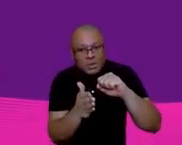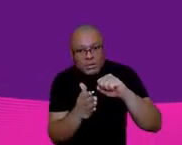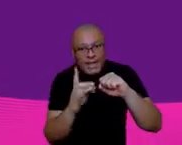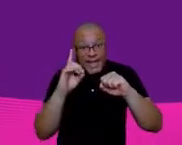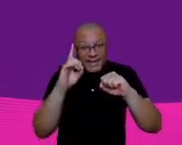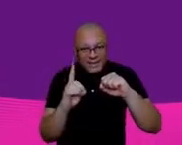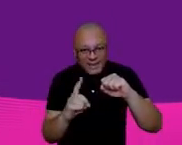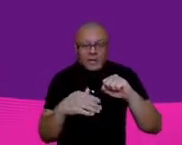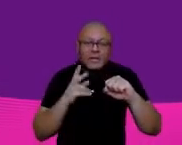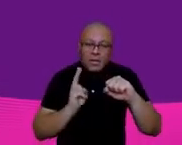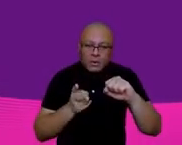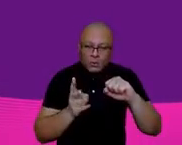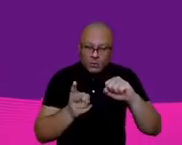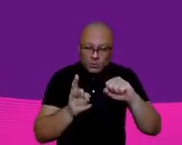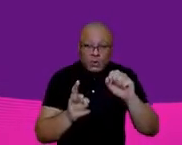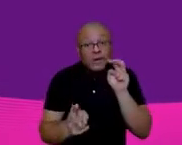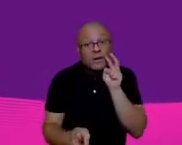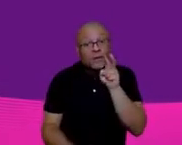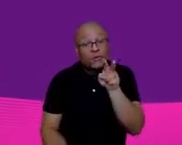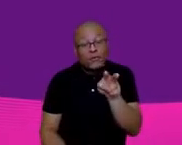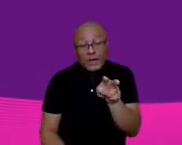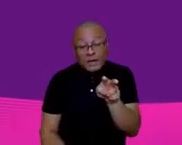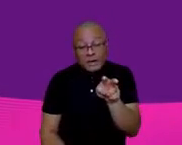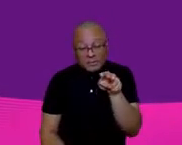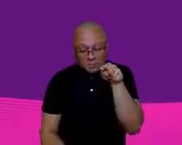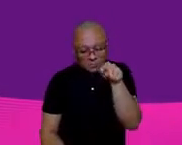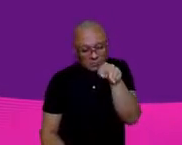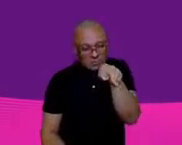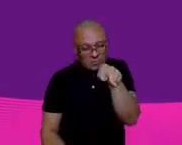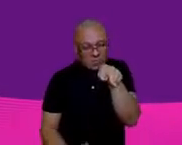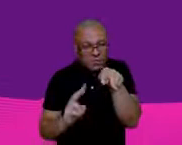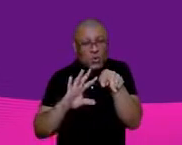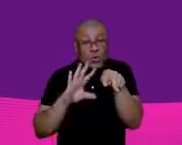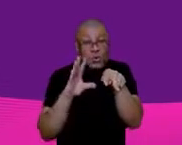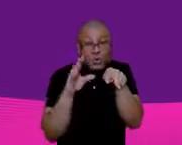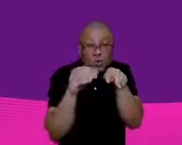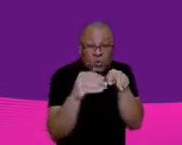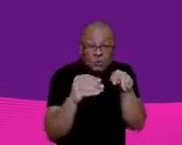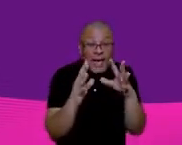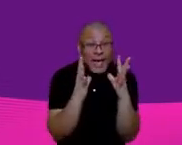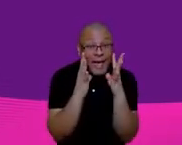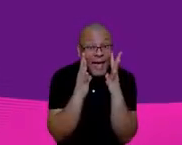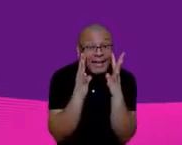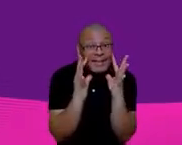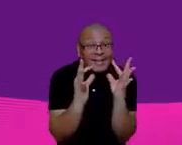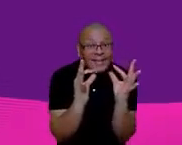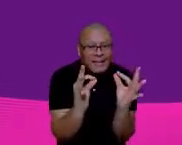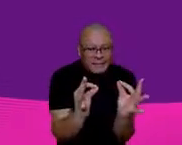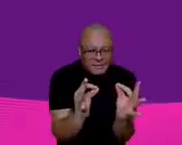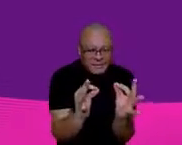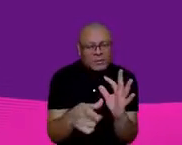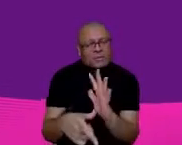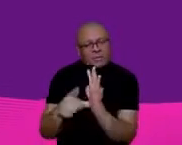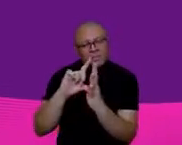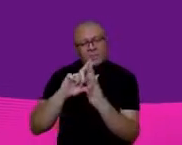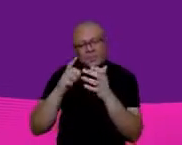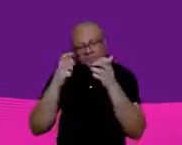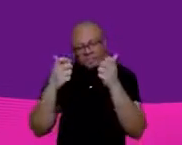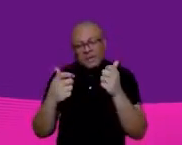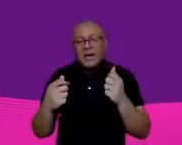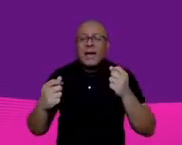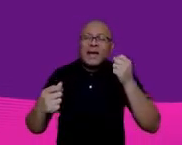Então, nós olhamos o plano com muita atenção. Mas, como eu disse, muitas vezes há